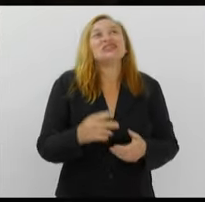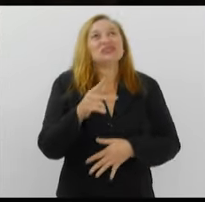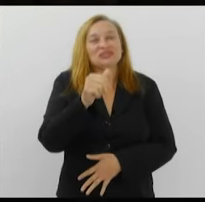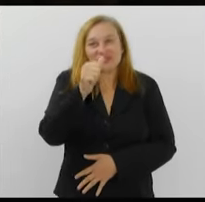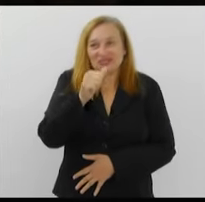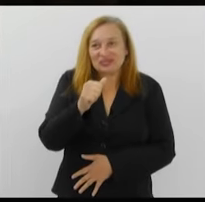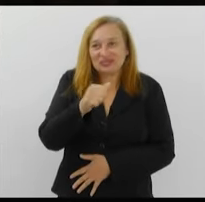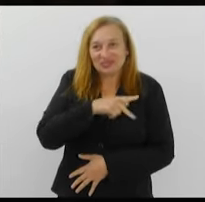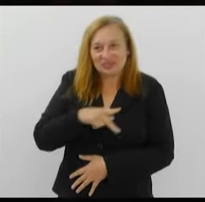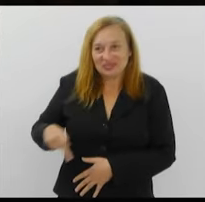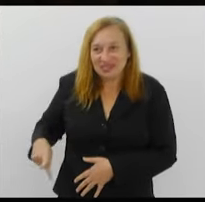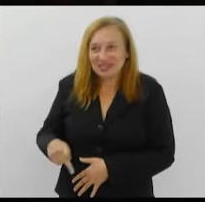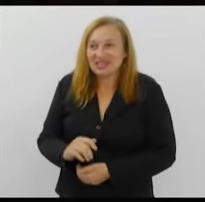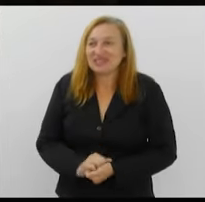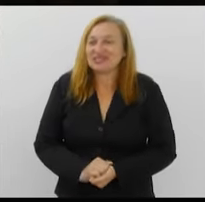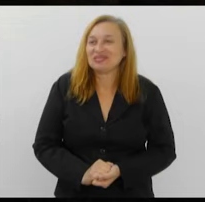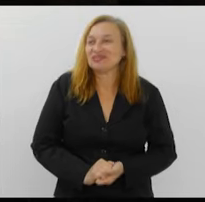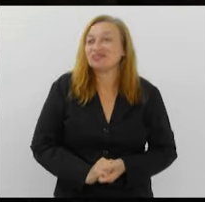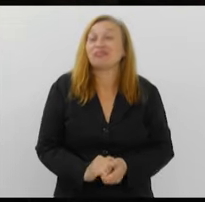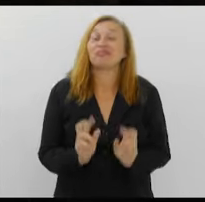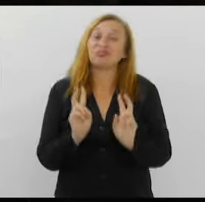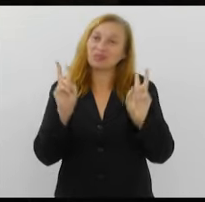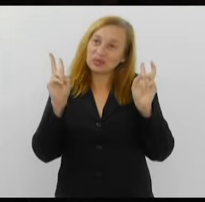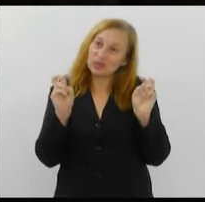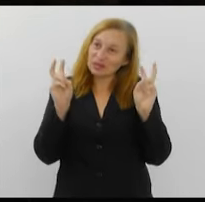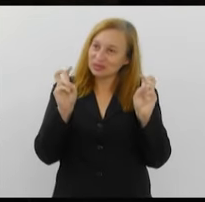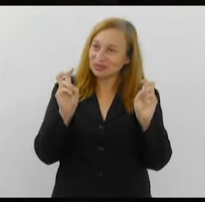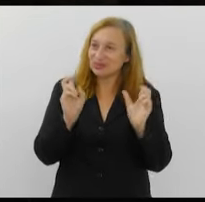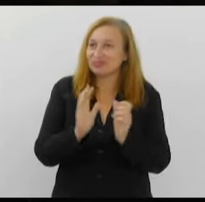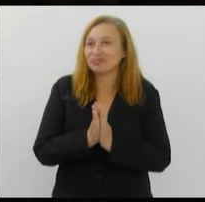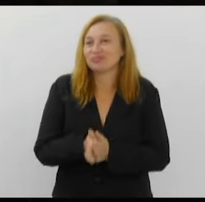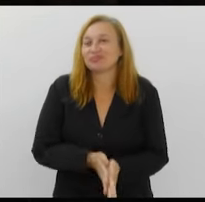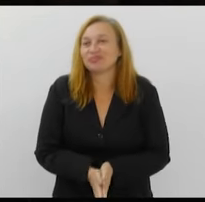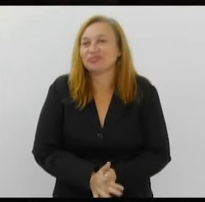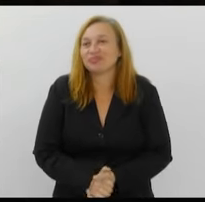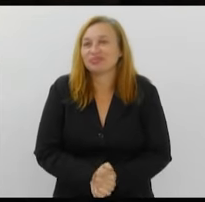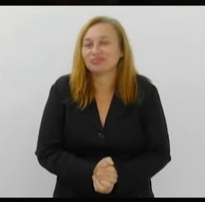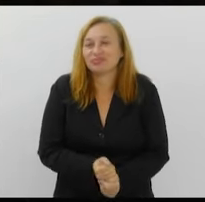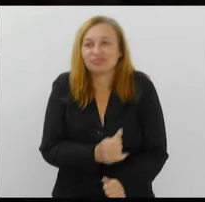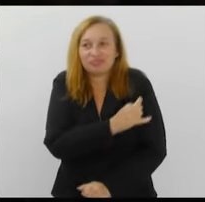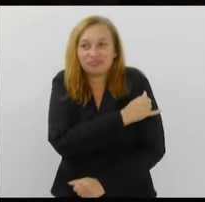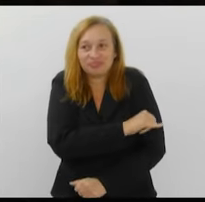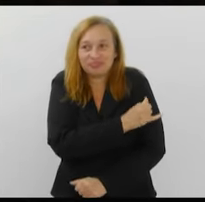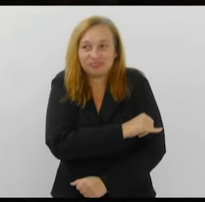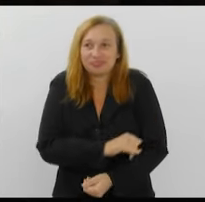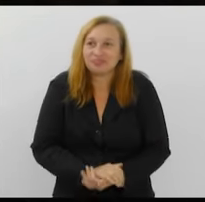Presidente, um assunto que está à tona no Rio de Janeiro,